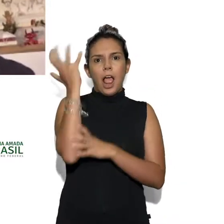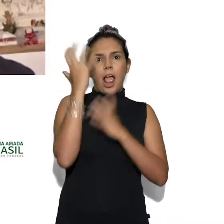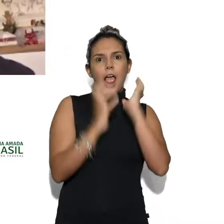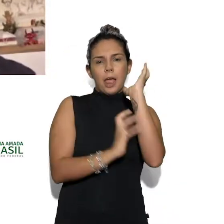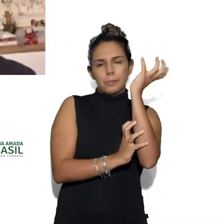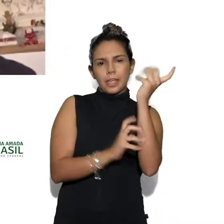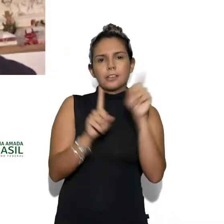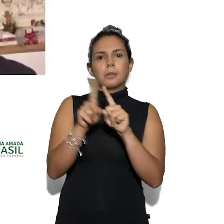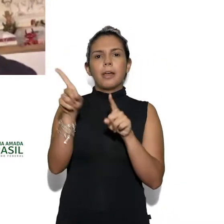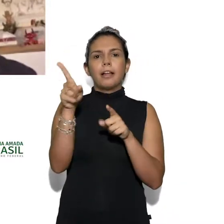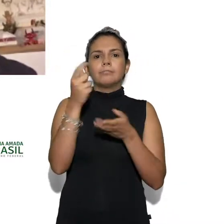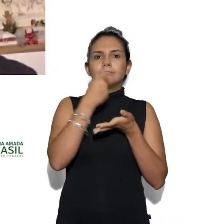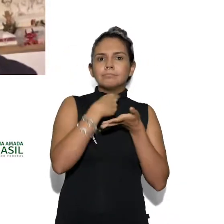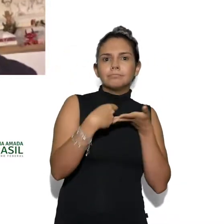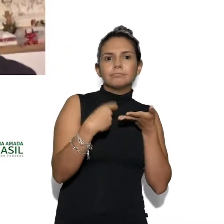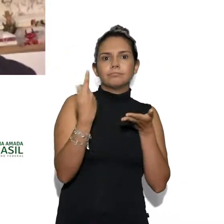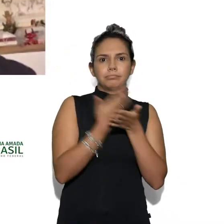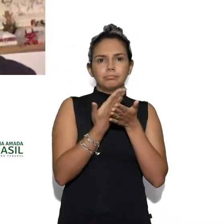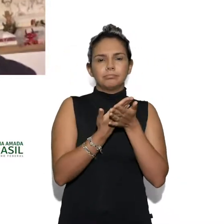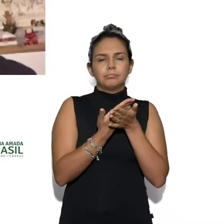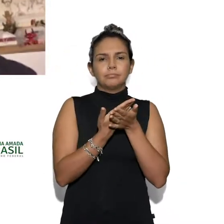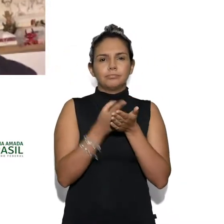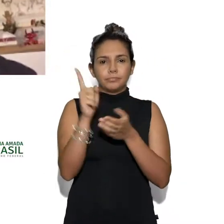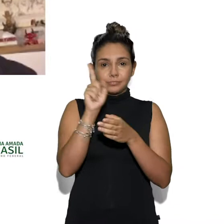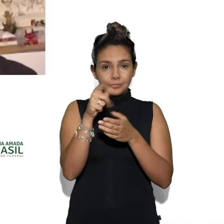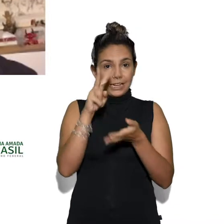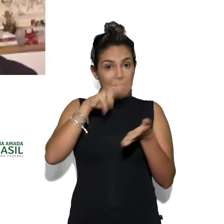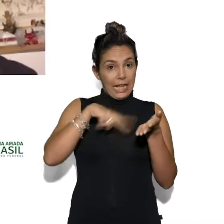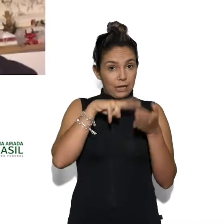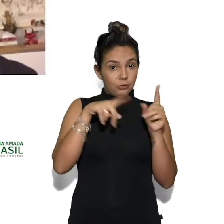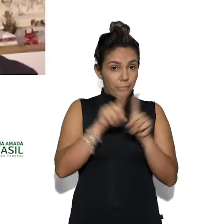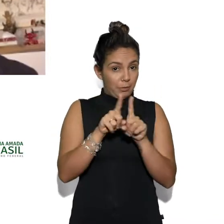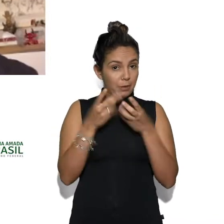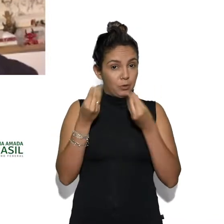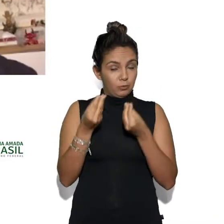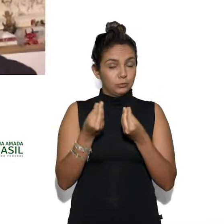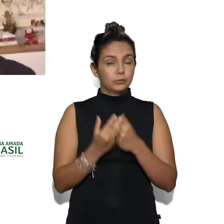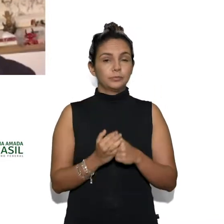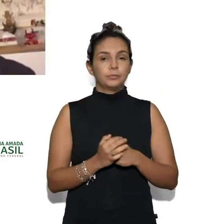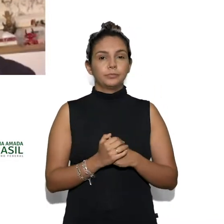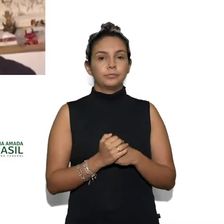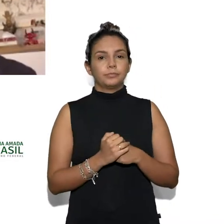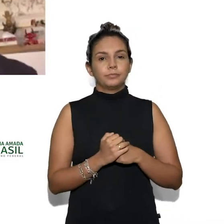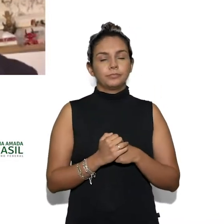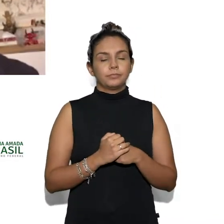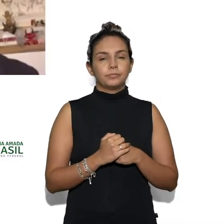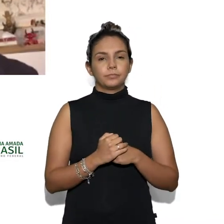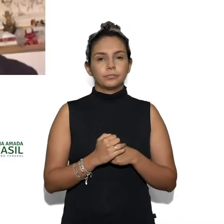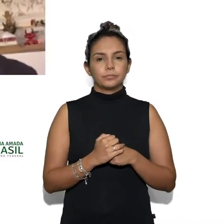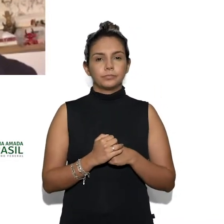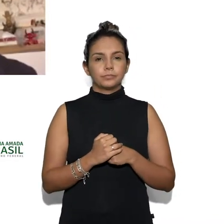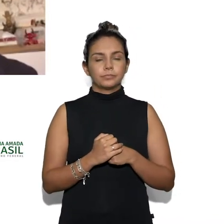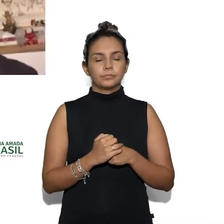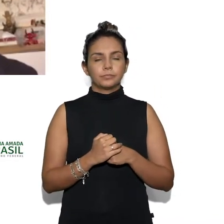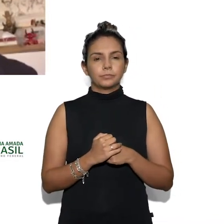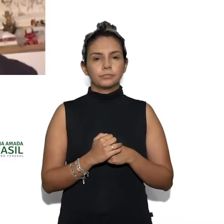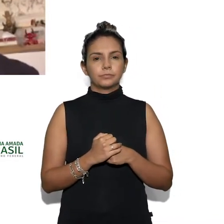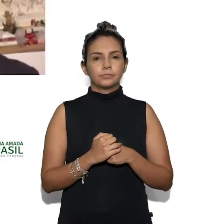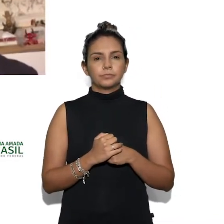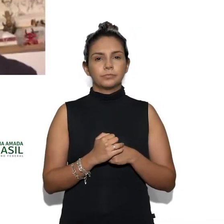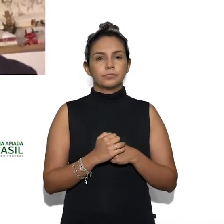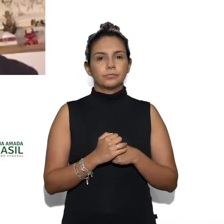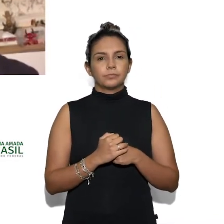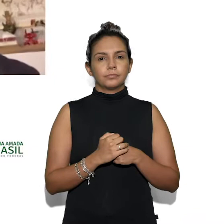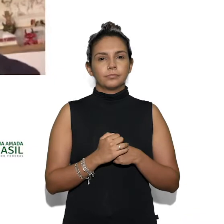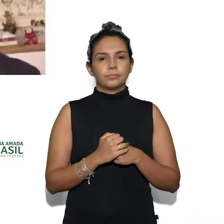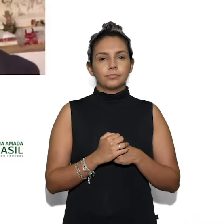excelente escritor e, melhor ainda, ele é um grande leitor, viu, Walter Hugo? Ele é um grande leitor. E uma